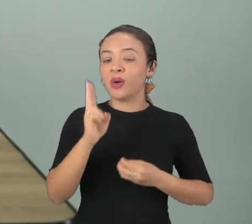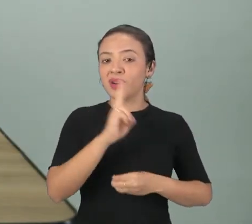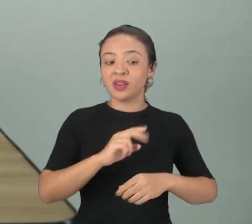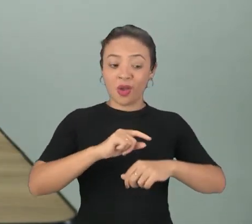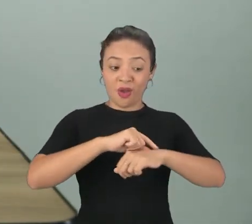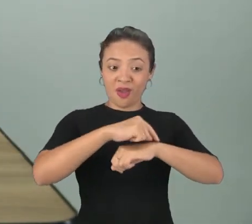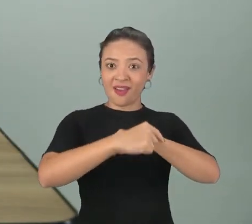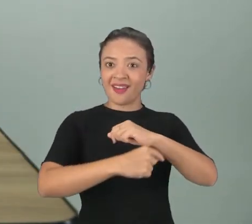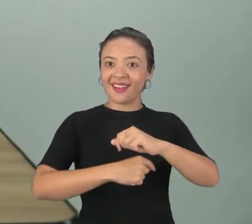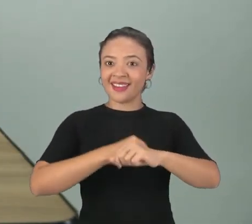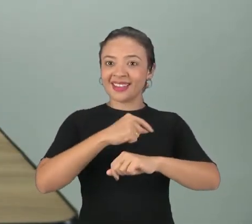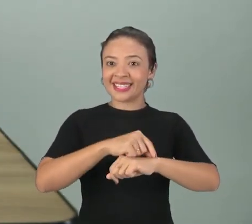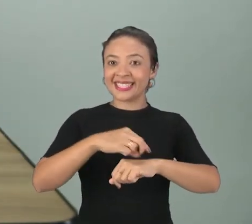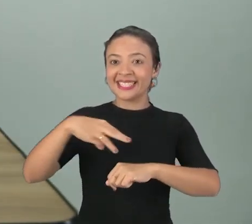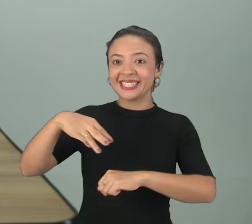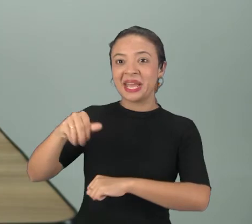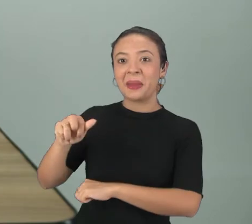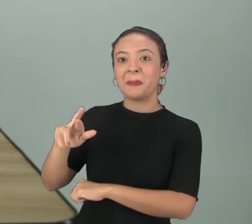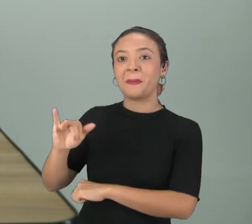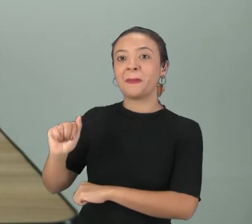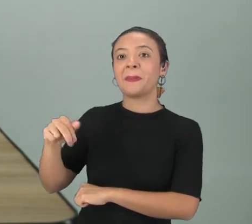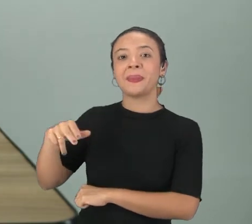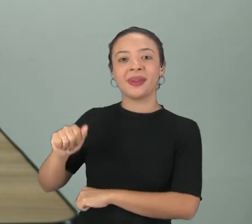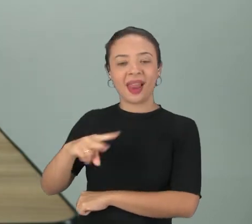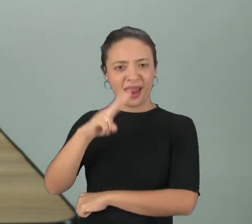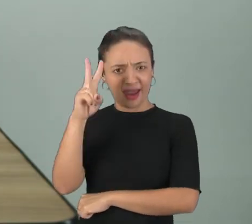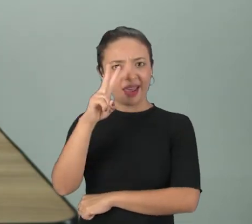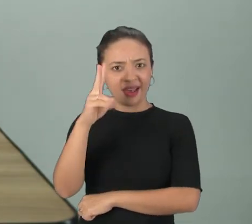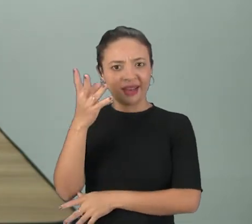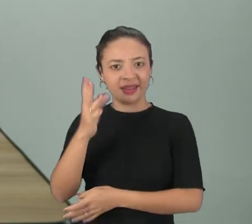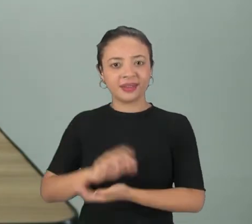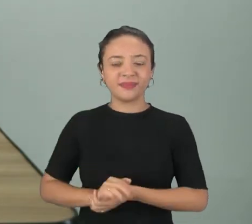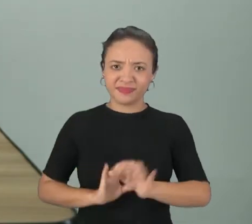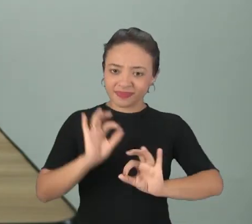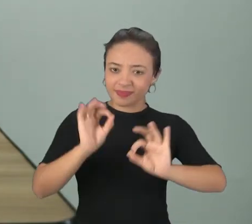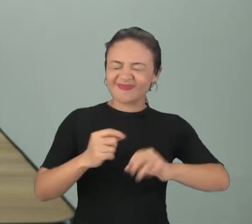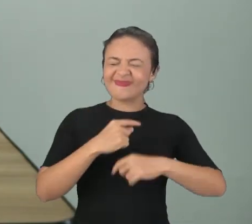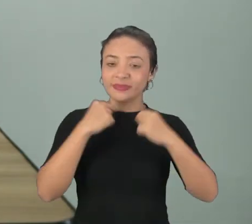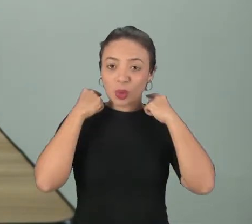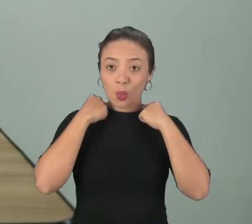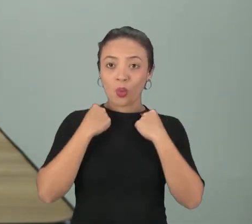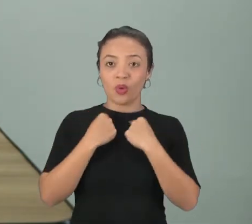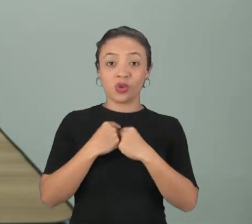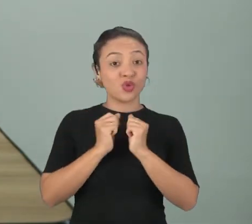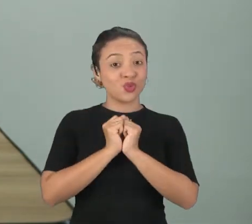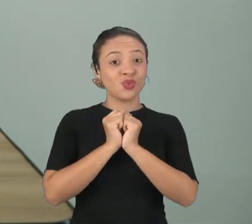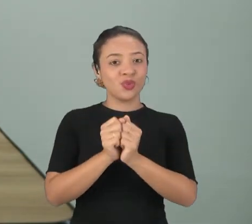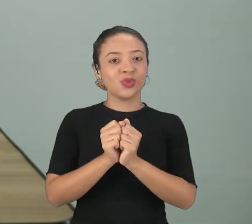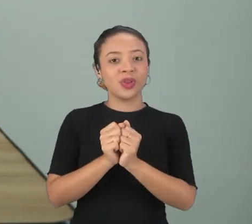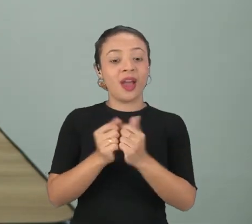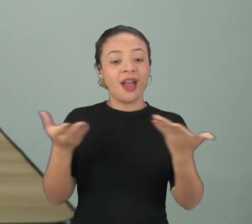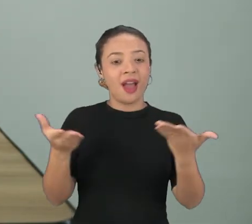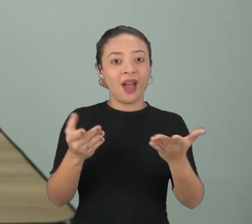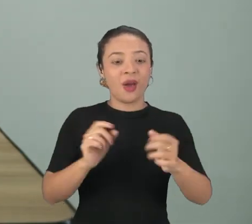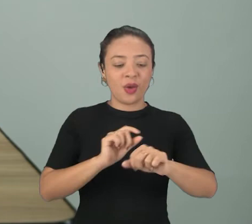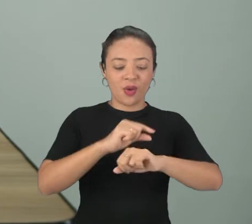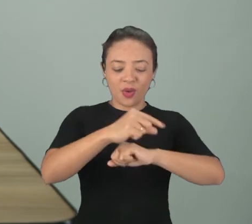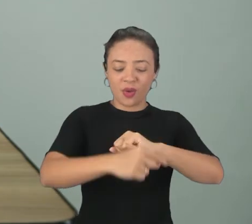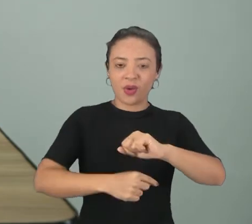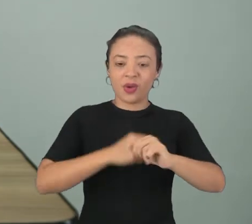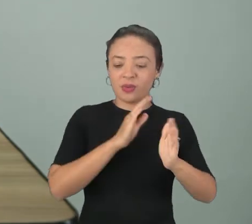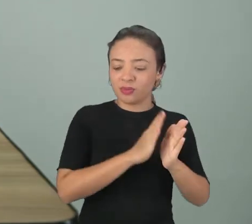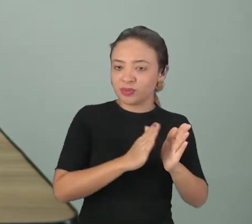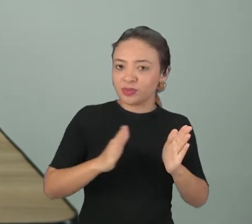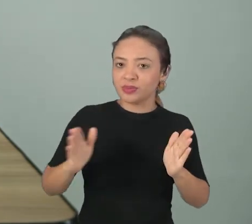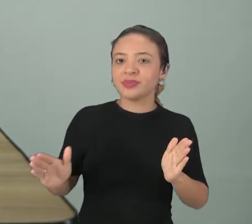pulseiras de Mariana lembra de Mariana confecção damos o colar com a Mariana agora vamos completar